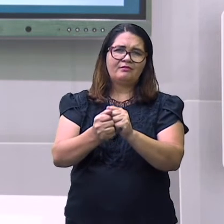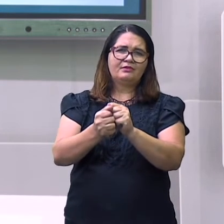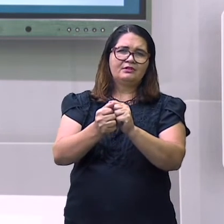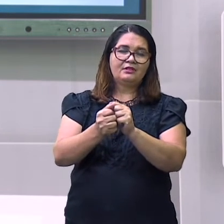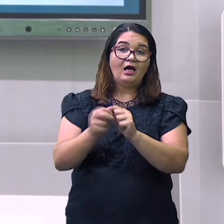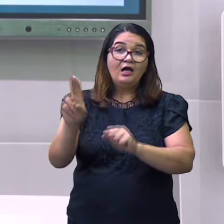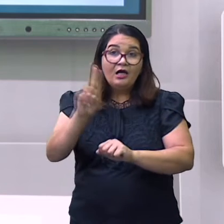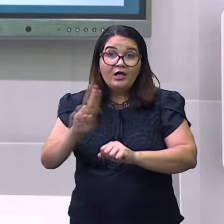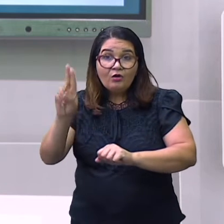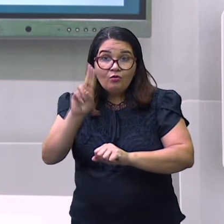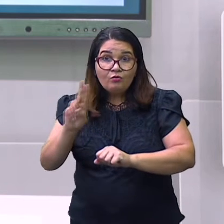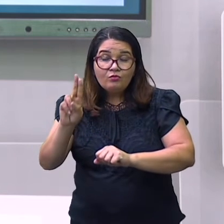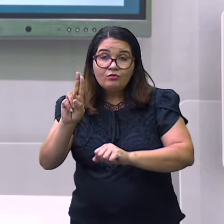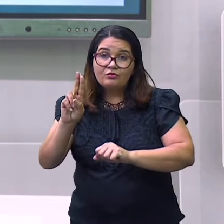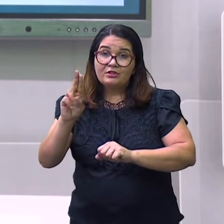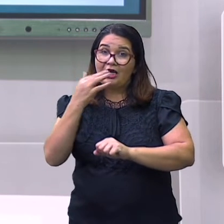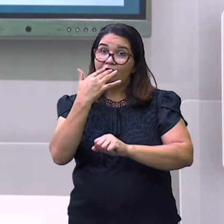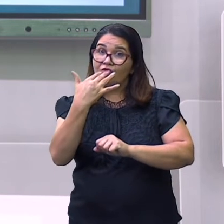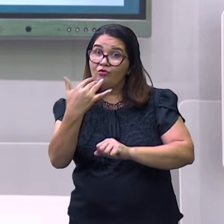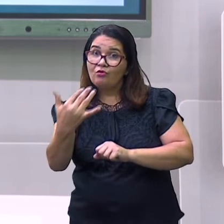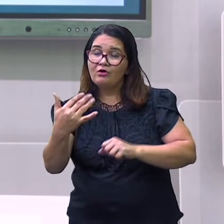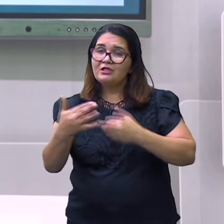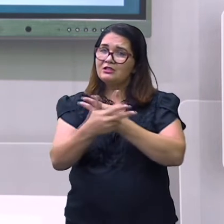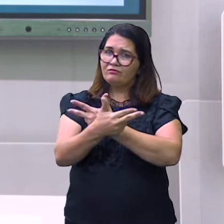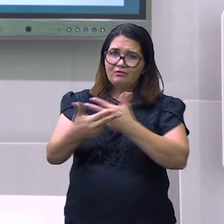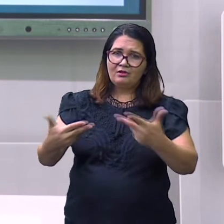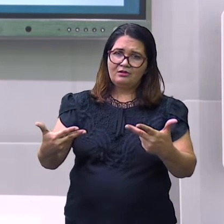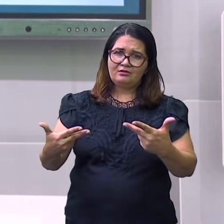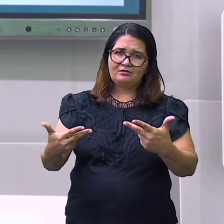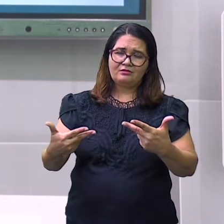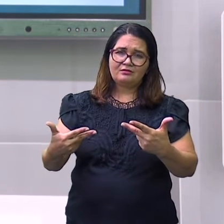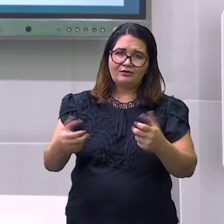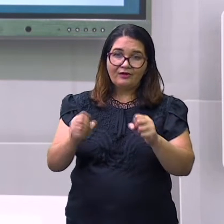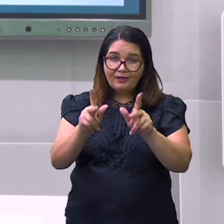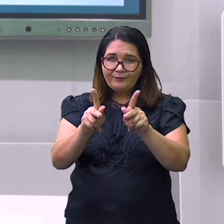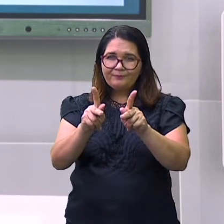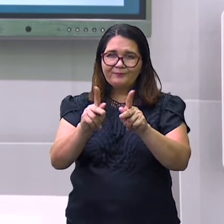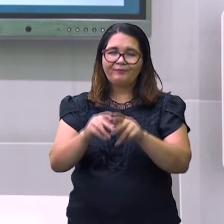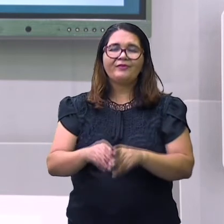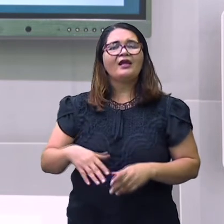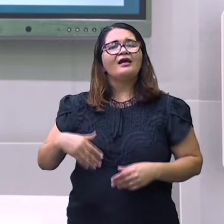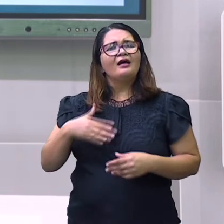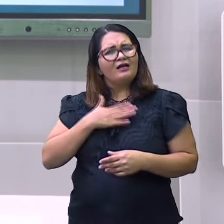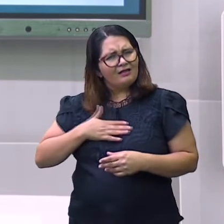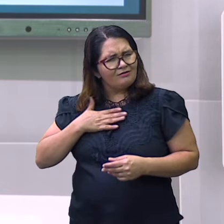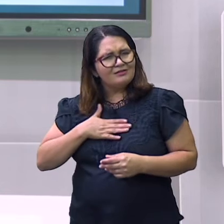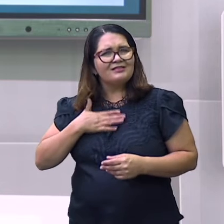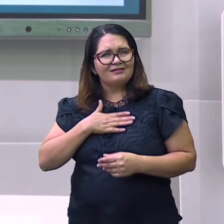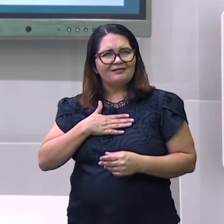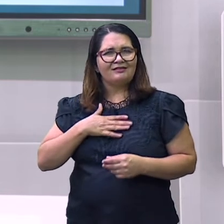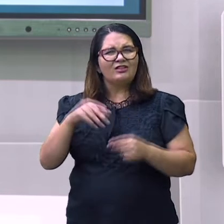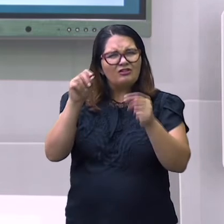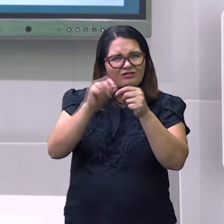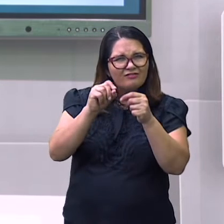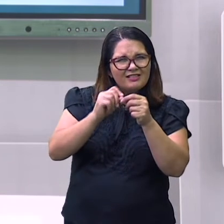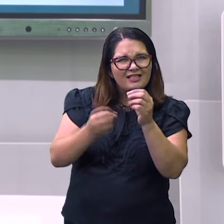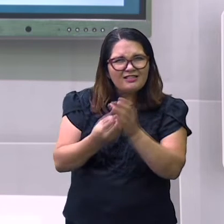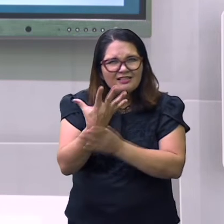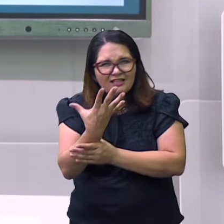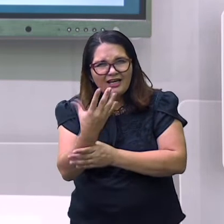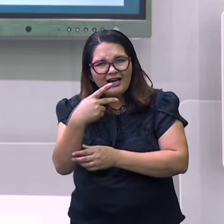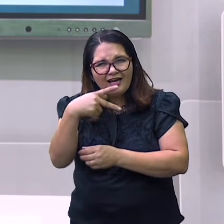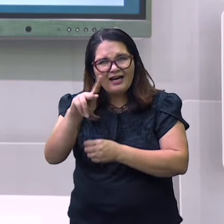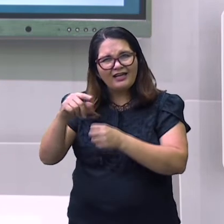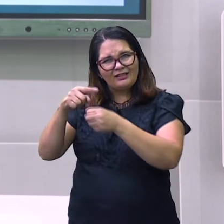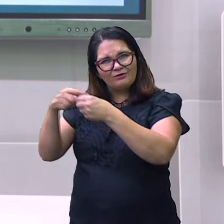tem verde bastante aqui, não é mesmo? E aí, vocês estão gostando de fazer? Deixa lá para a gente ver se vocês